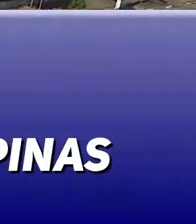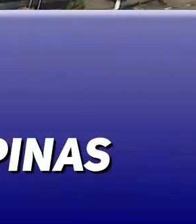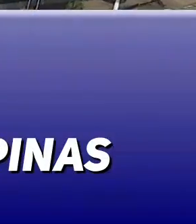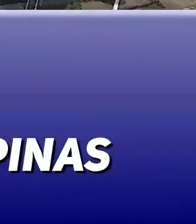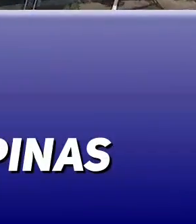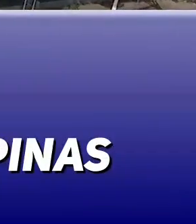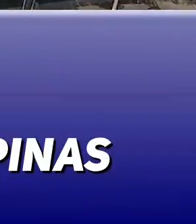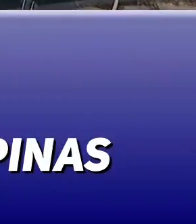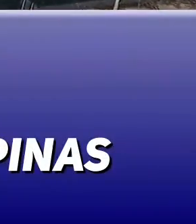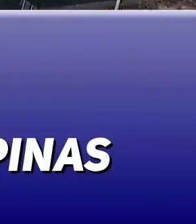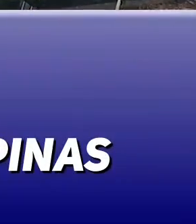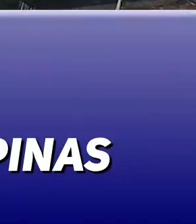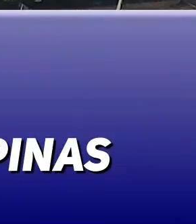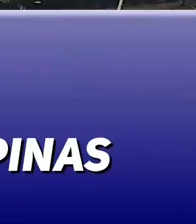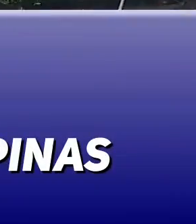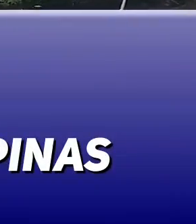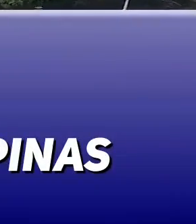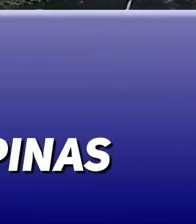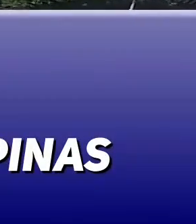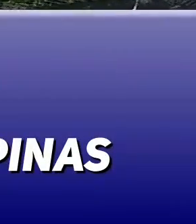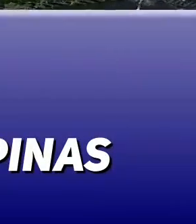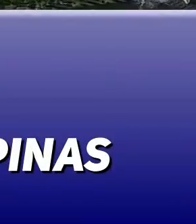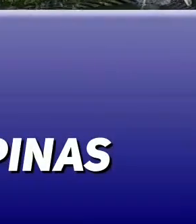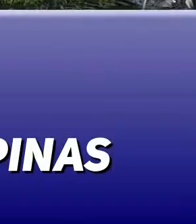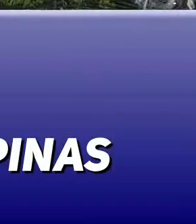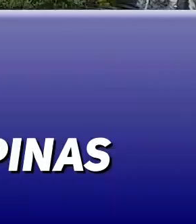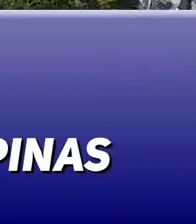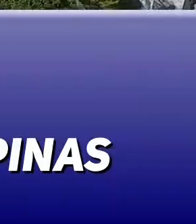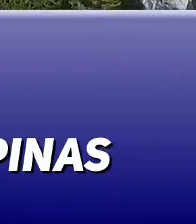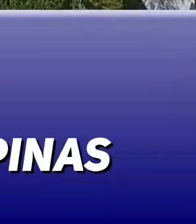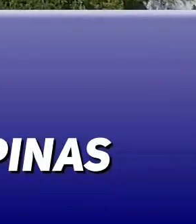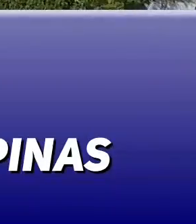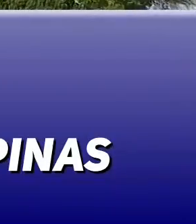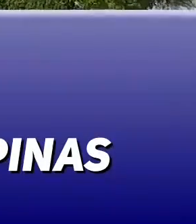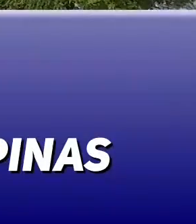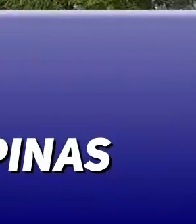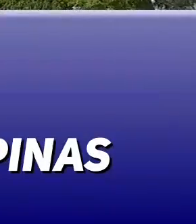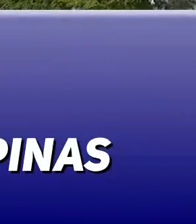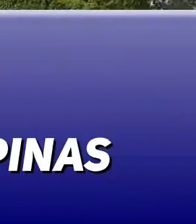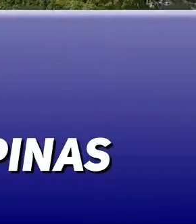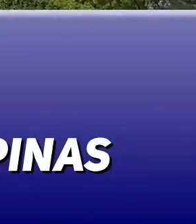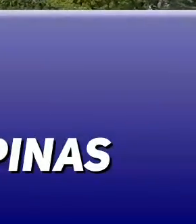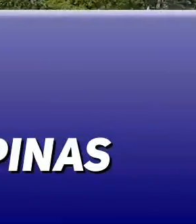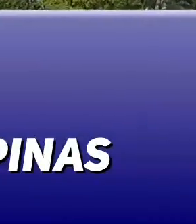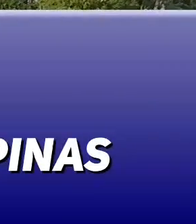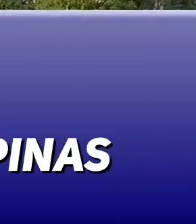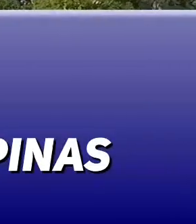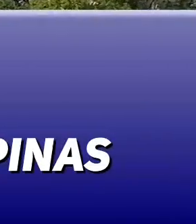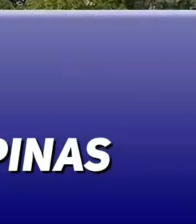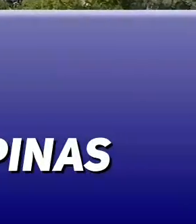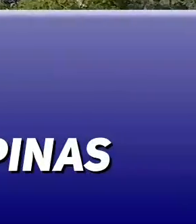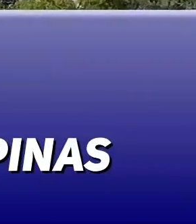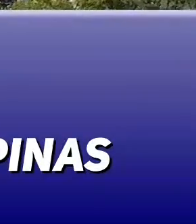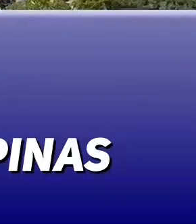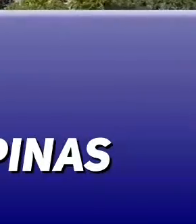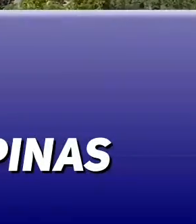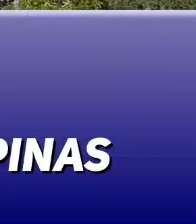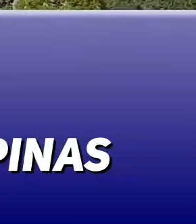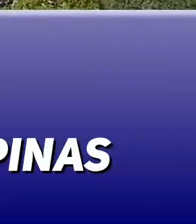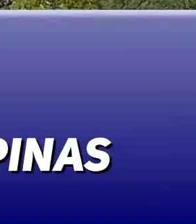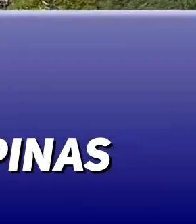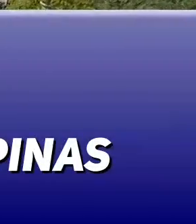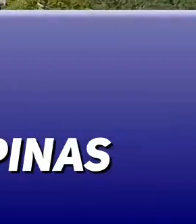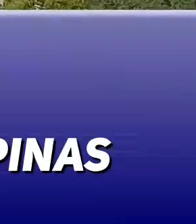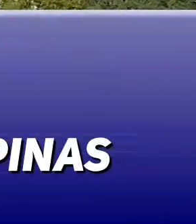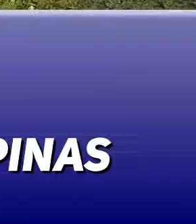o plenarinho do Legislativo. O objetivo é discutir o projeto de lei complementar número 13 de